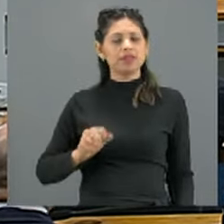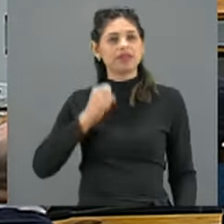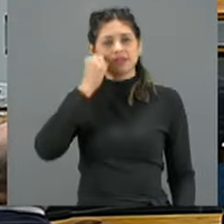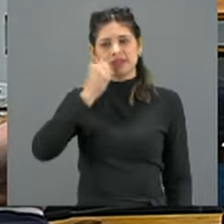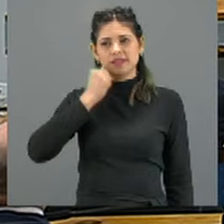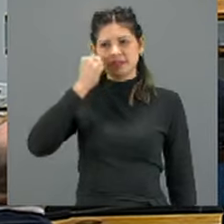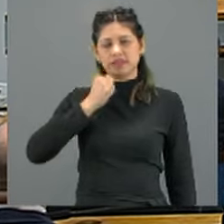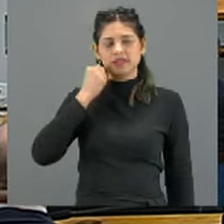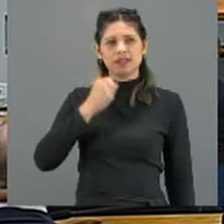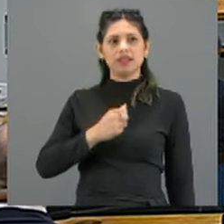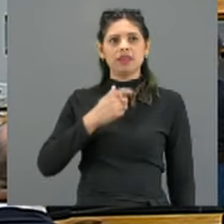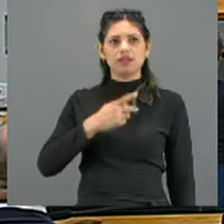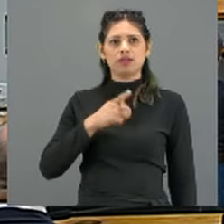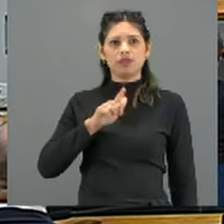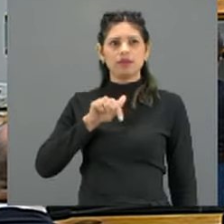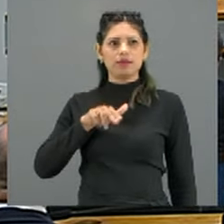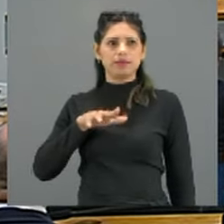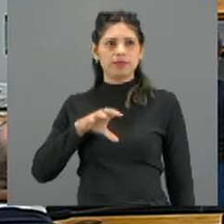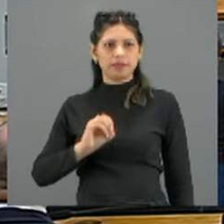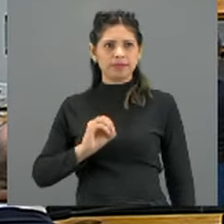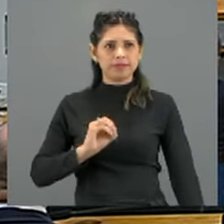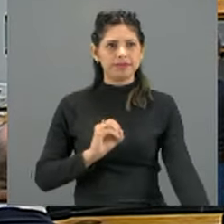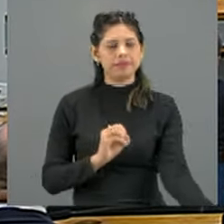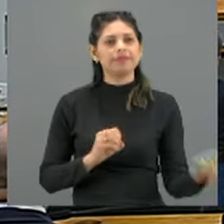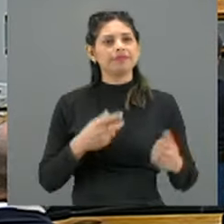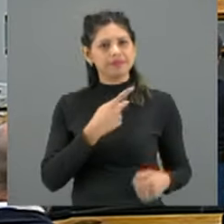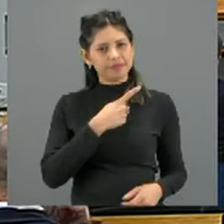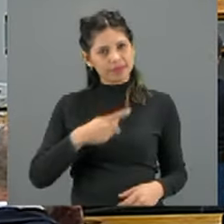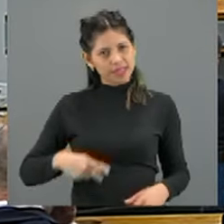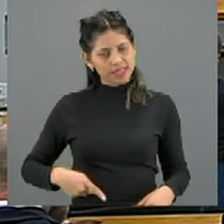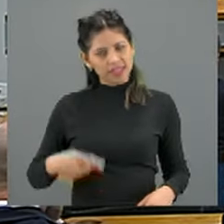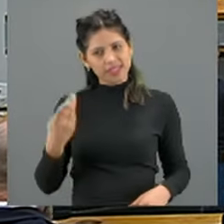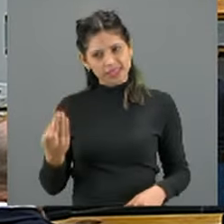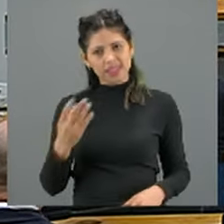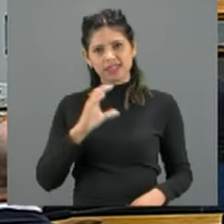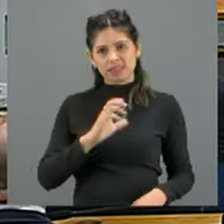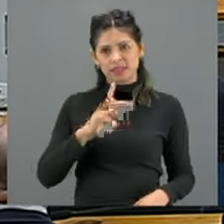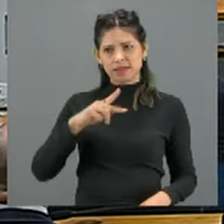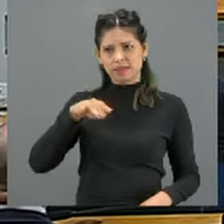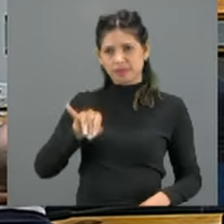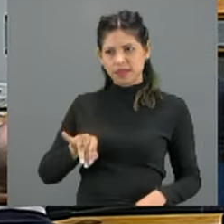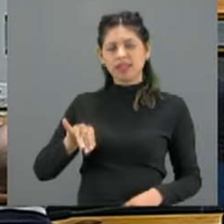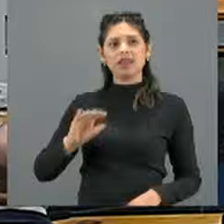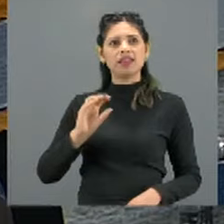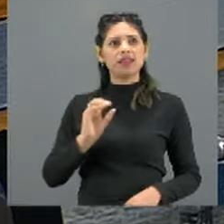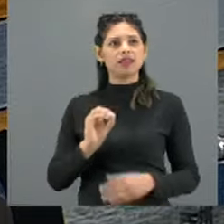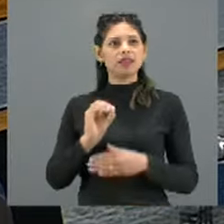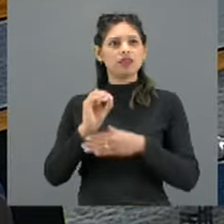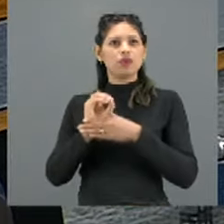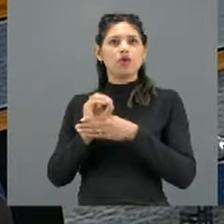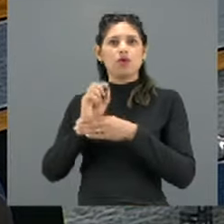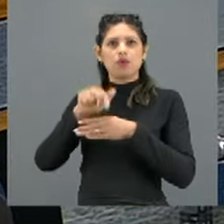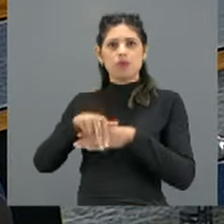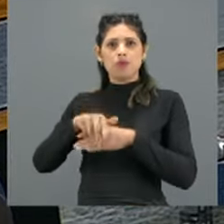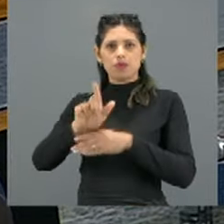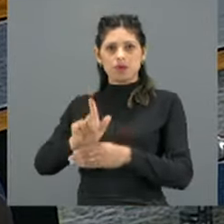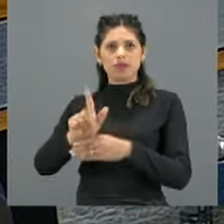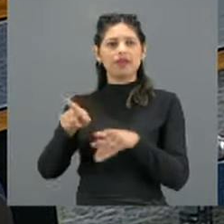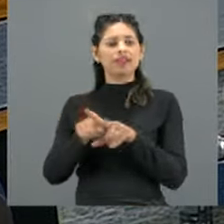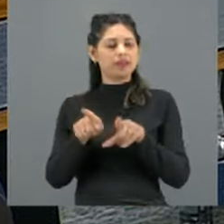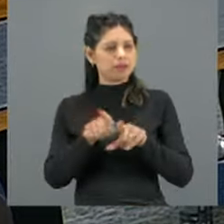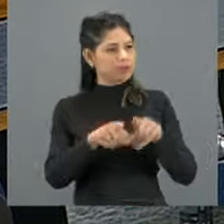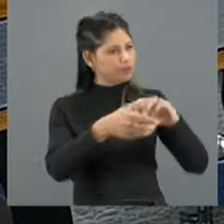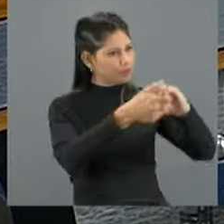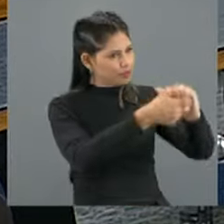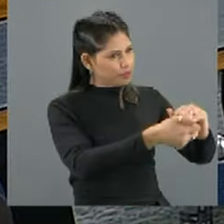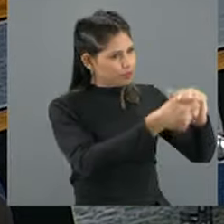presidente da CPI das ONGs, senador Márcio Bittar, nosso relator. Senador General Mourão, aqui do